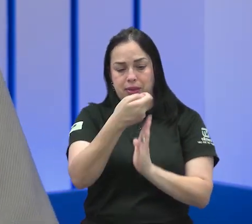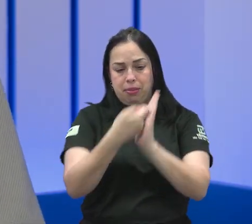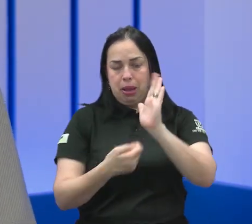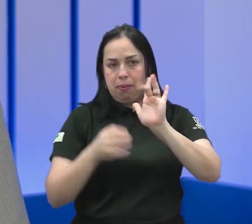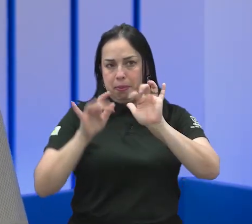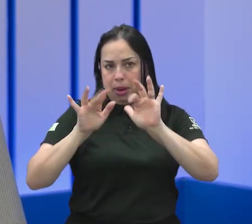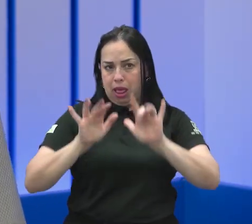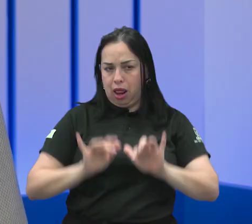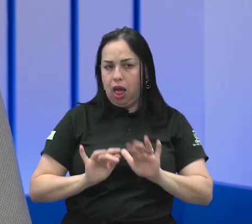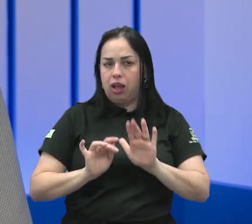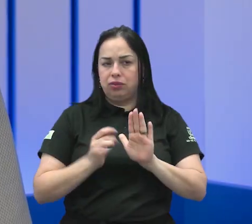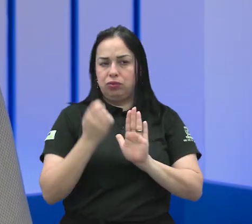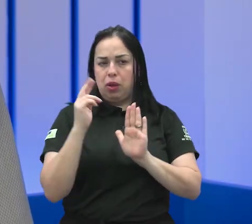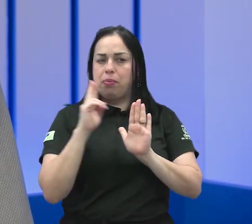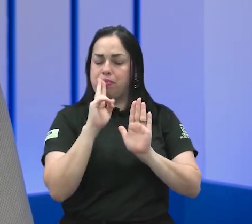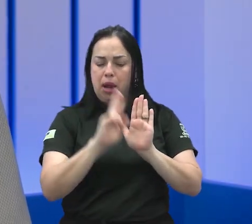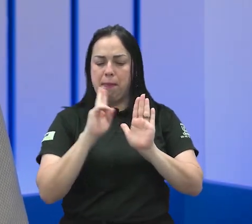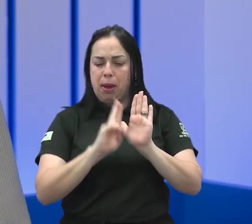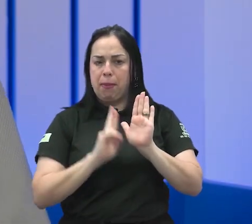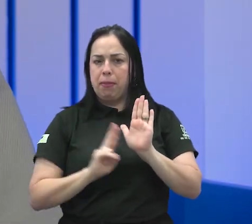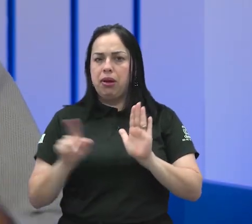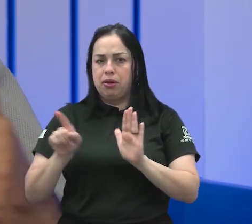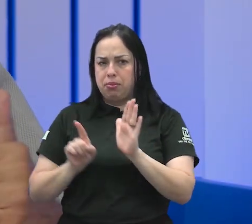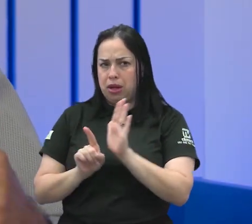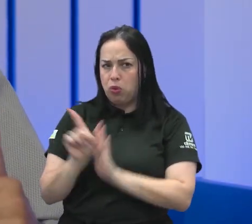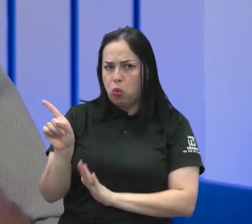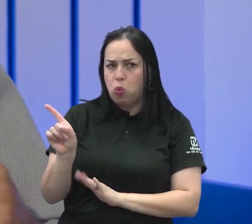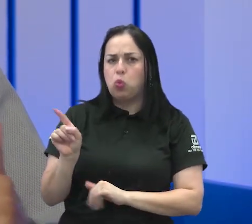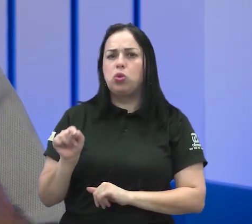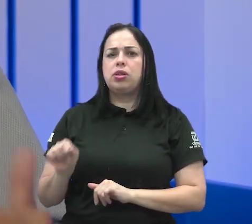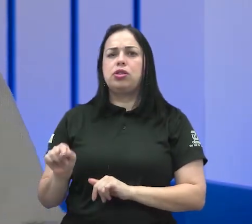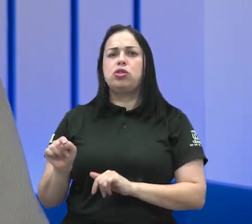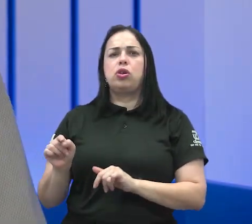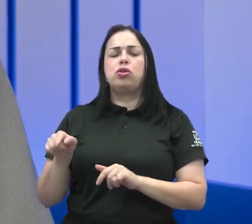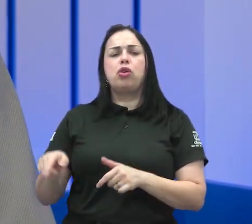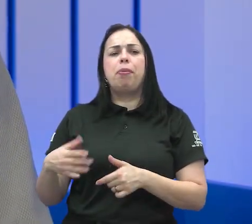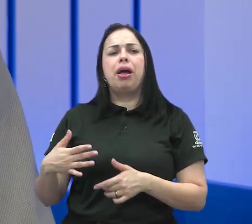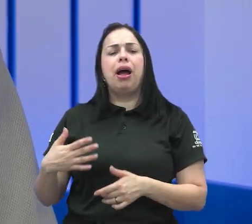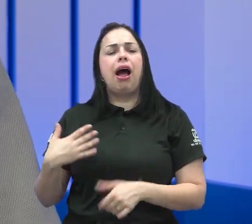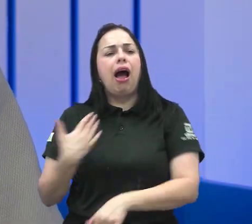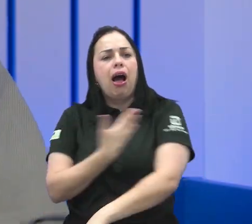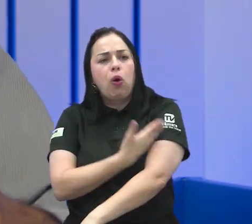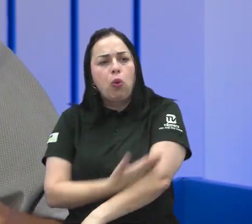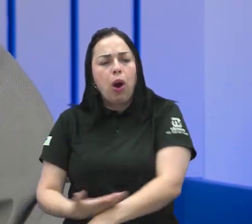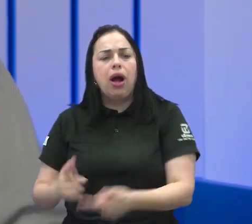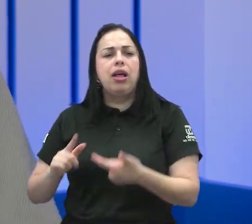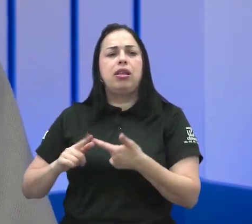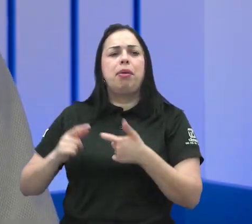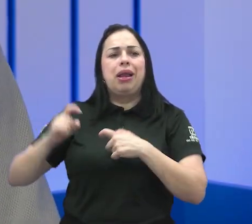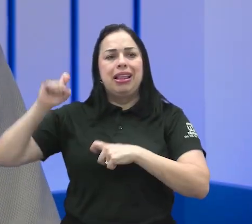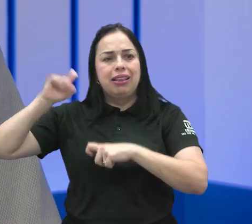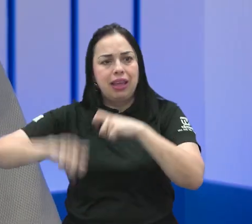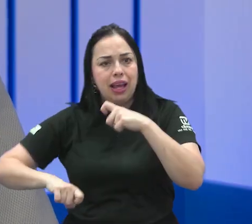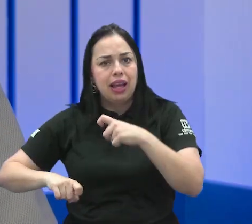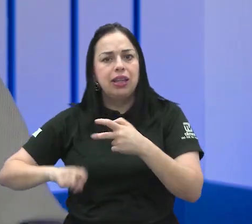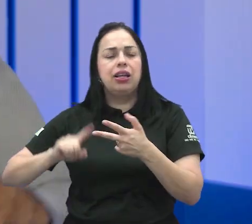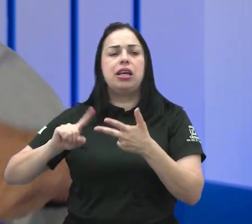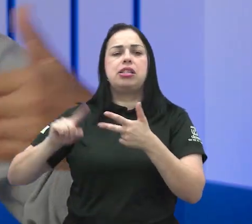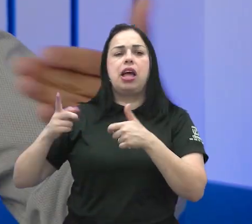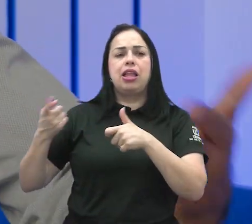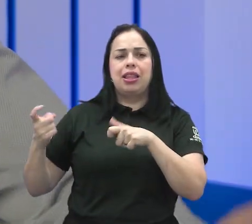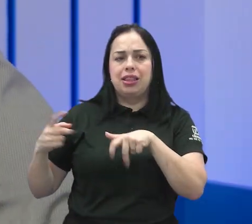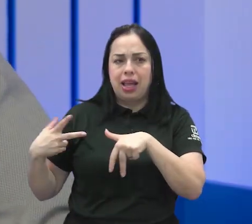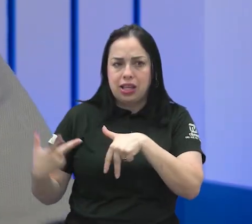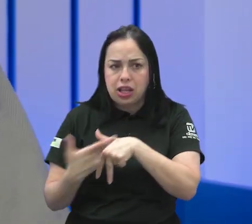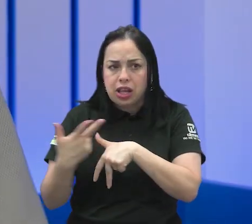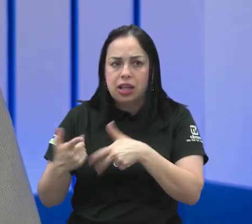responde um questionário, uma triagem clínica, né? E a gente pergunta várias coisas sobre hábitos de vida, relações sexuais, se ela fez